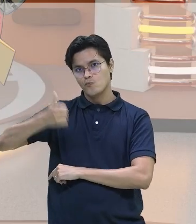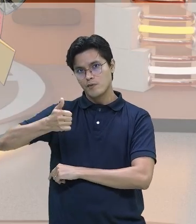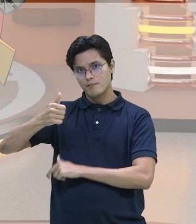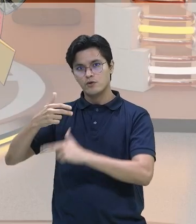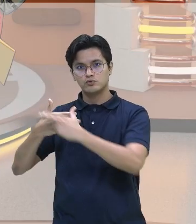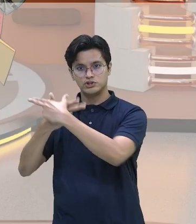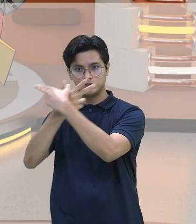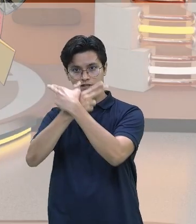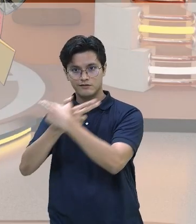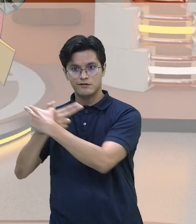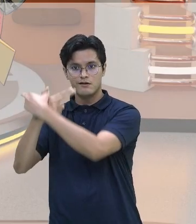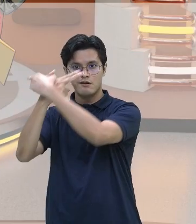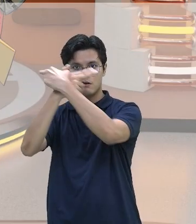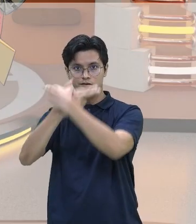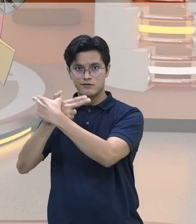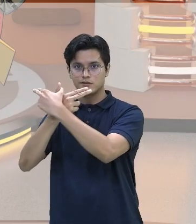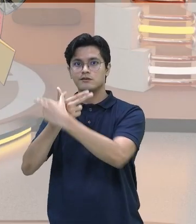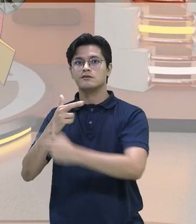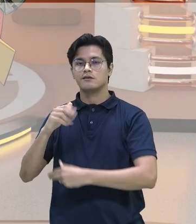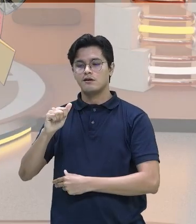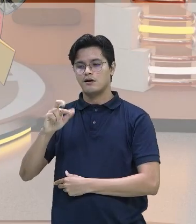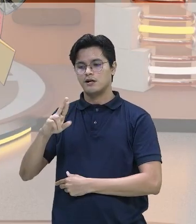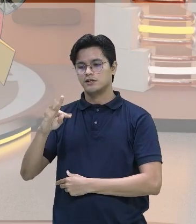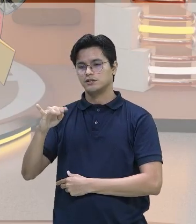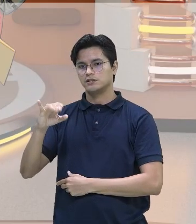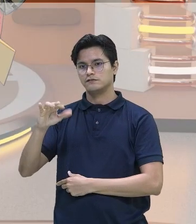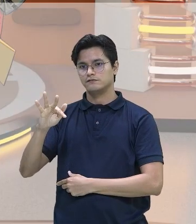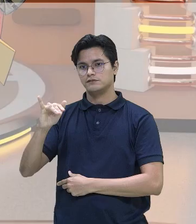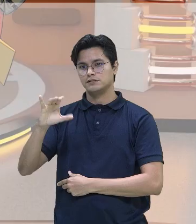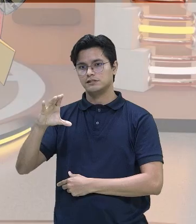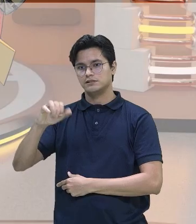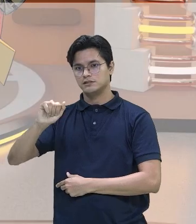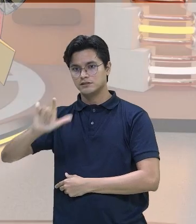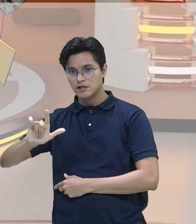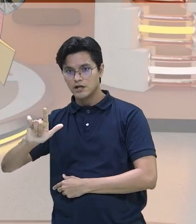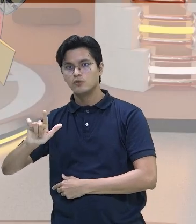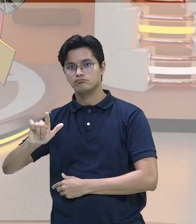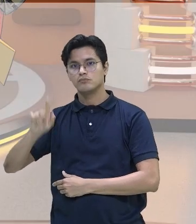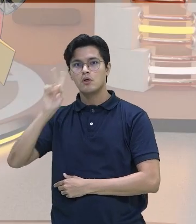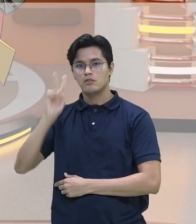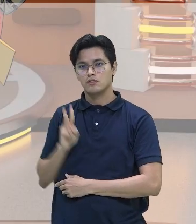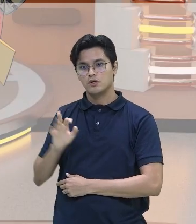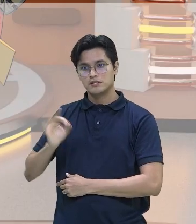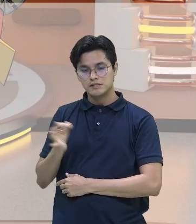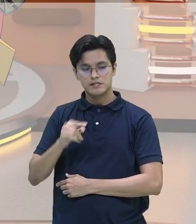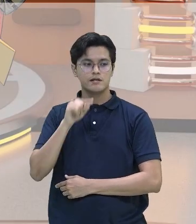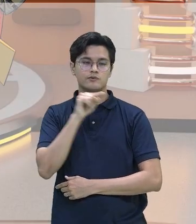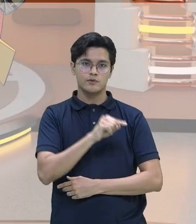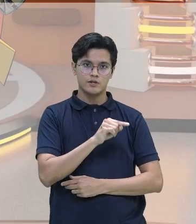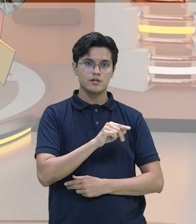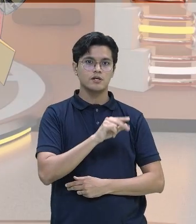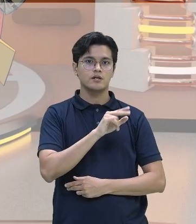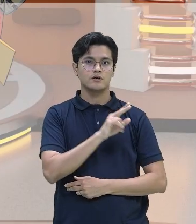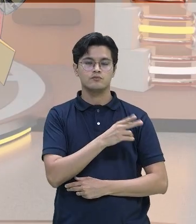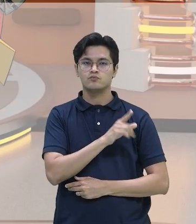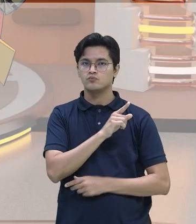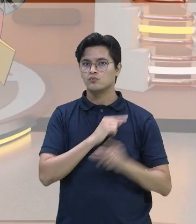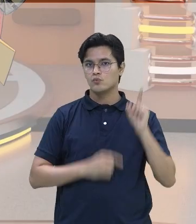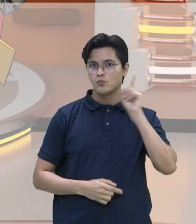né? Os Estados Unidos, né, em 1958, ele cria ali a NASA, né,